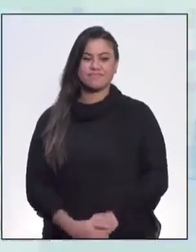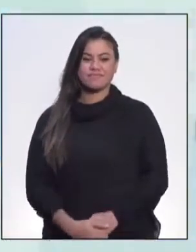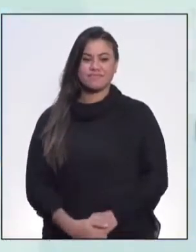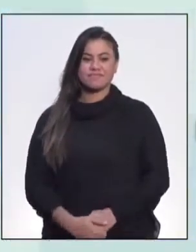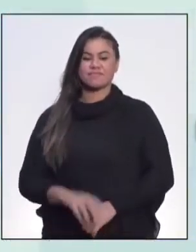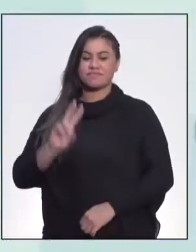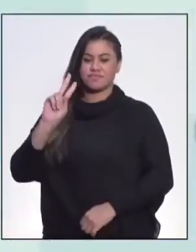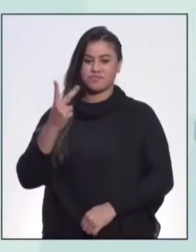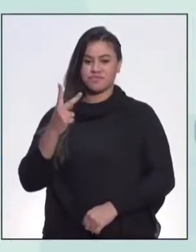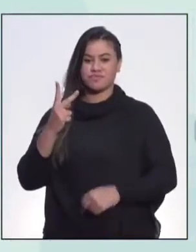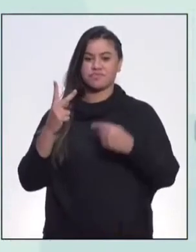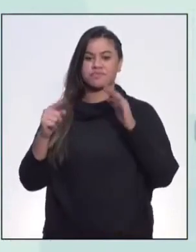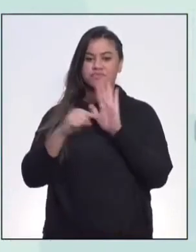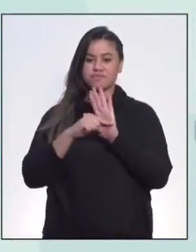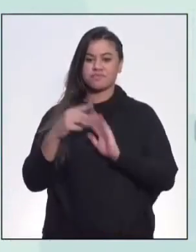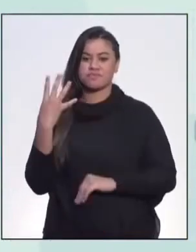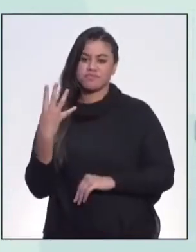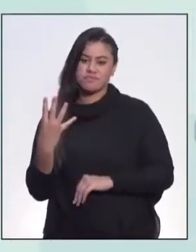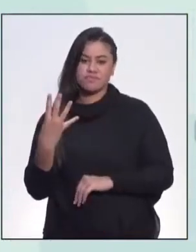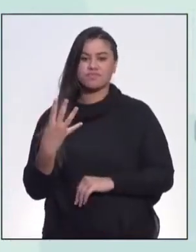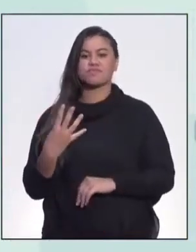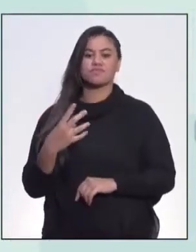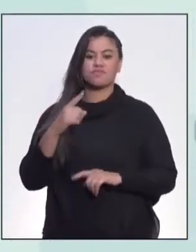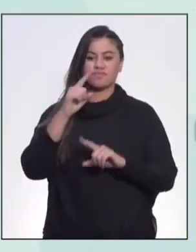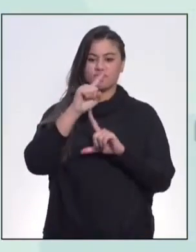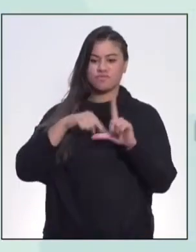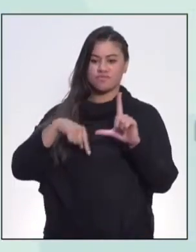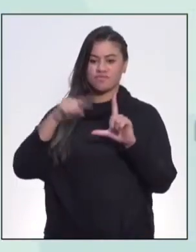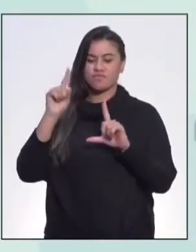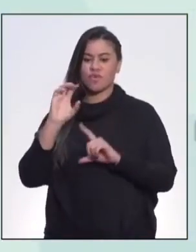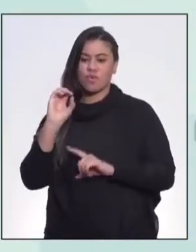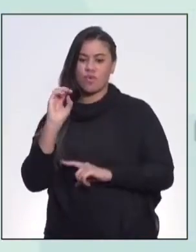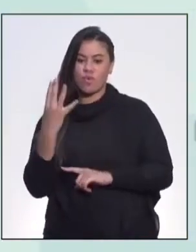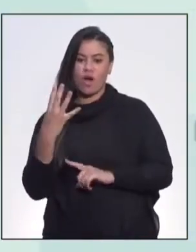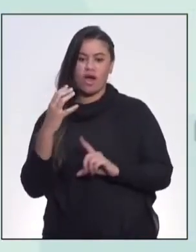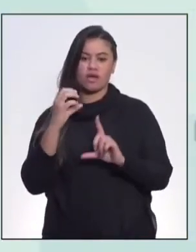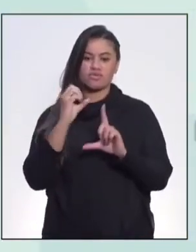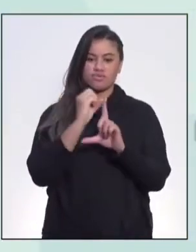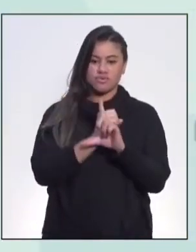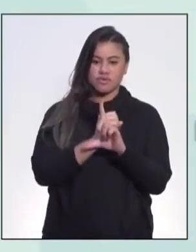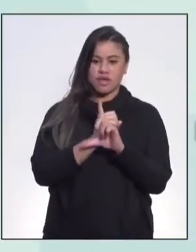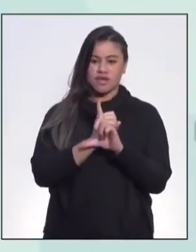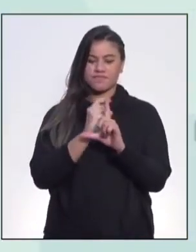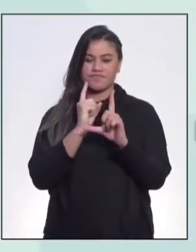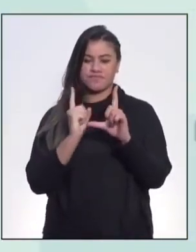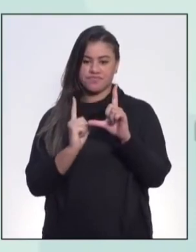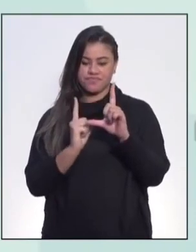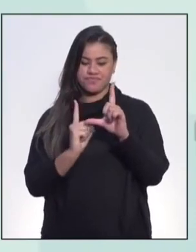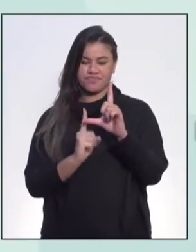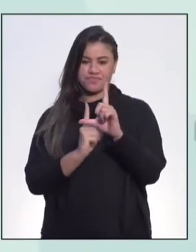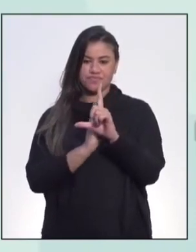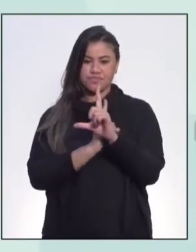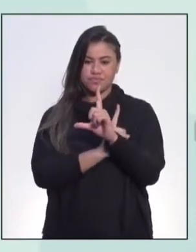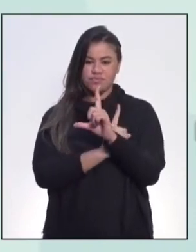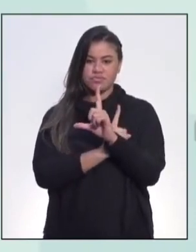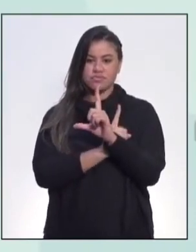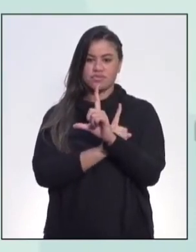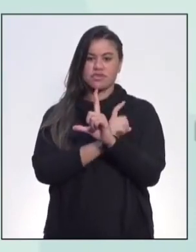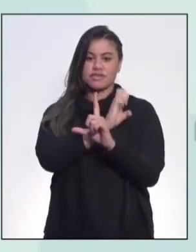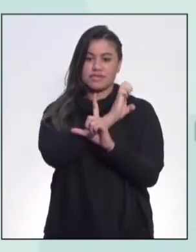o H era menos 4, então, meu vértice era menos 4 e 0, deslocamento de 4 unidades para a esquerda, porque é